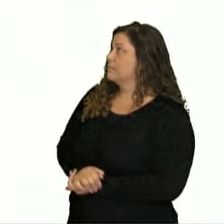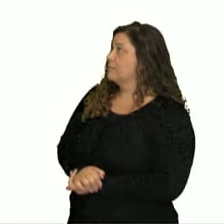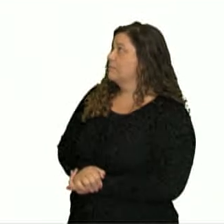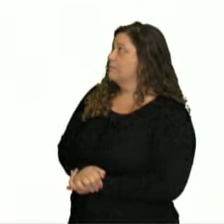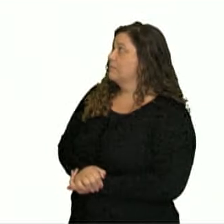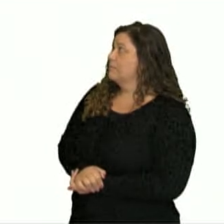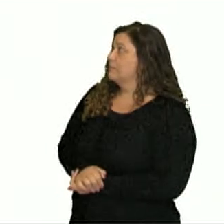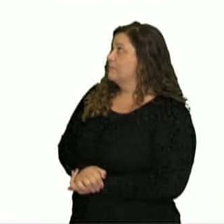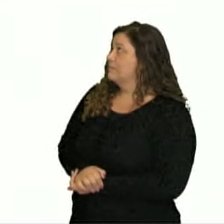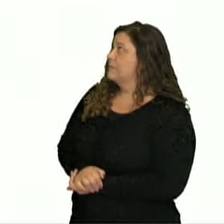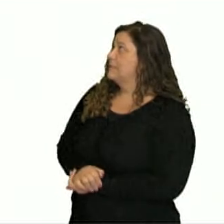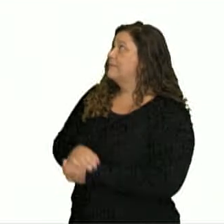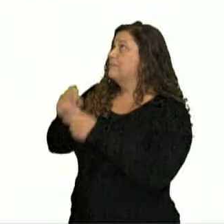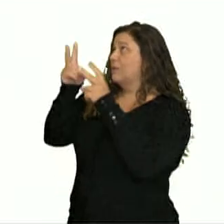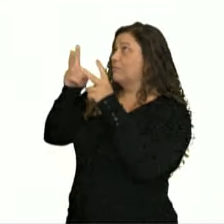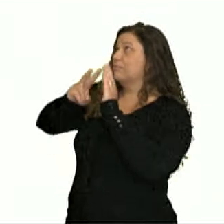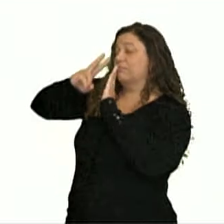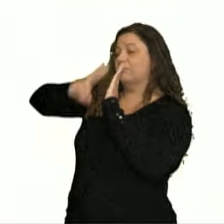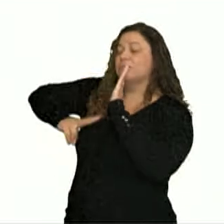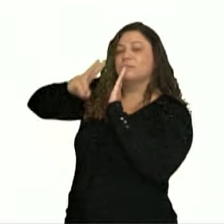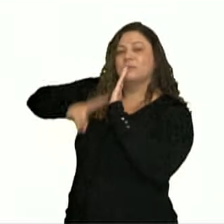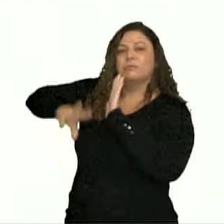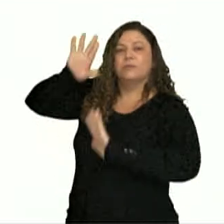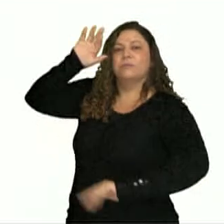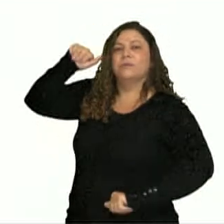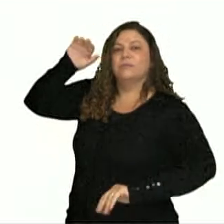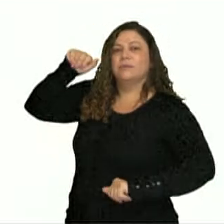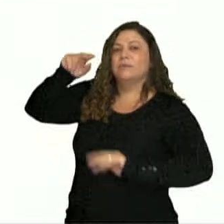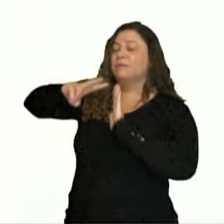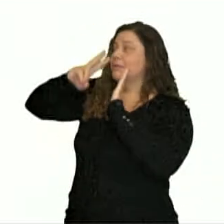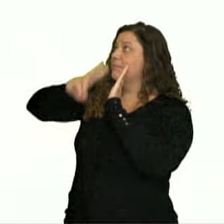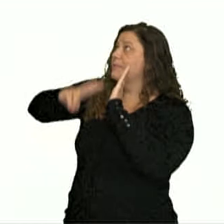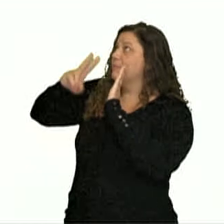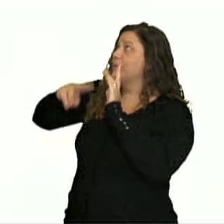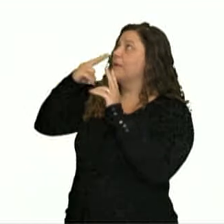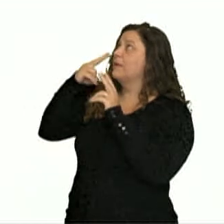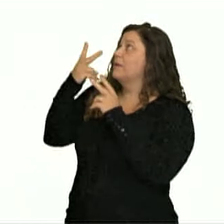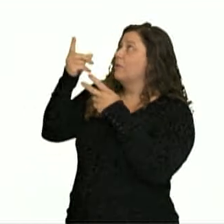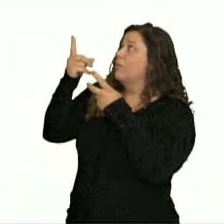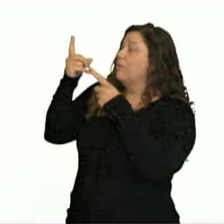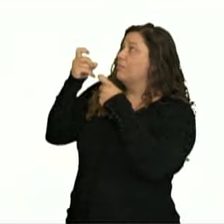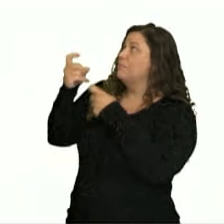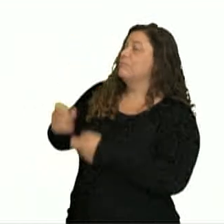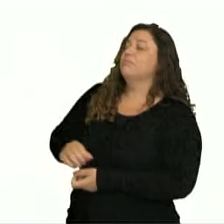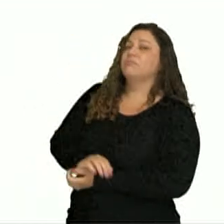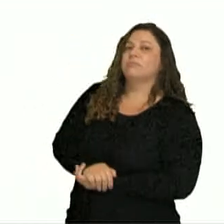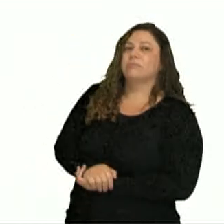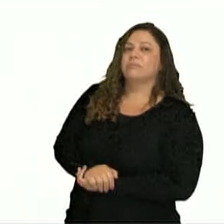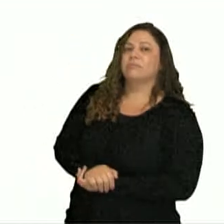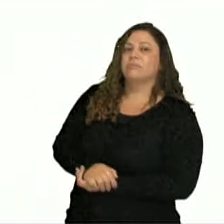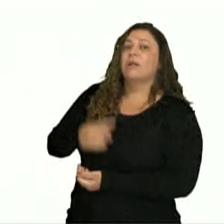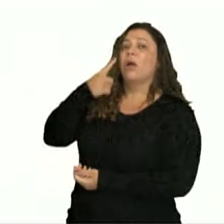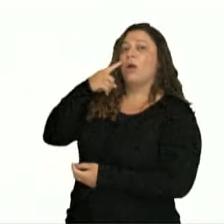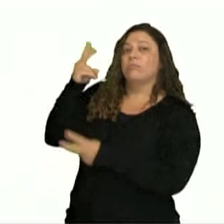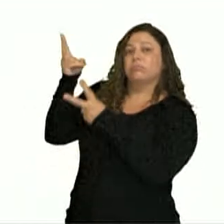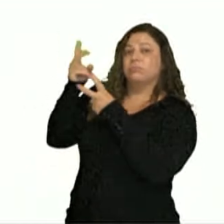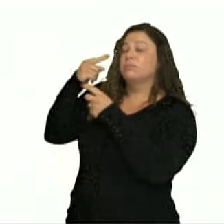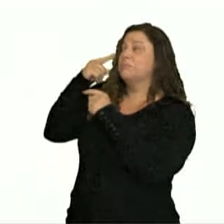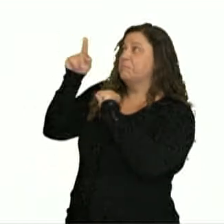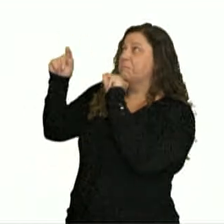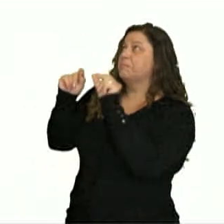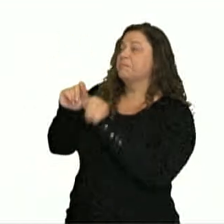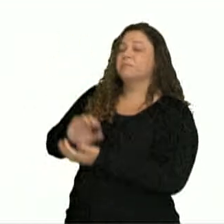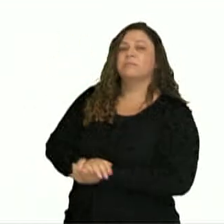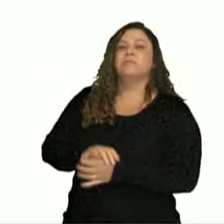ríe. No te detengas, anda. No te vayas, regresa. Temos aí um